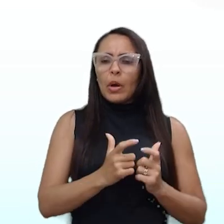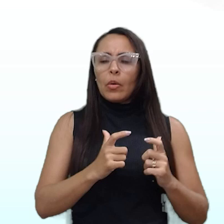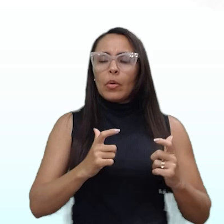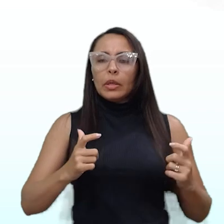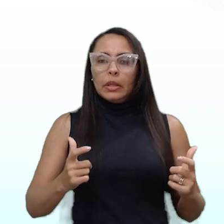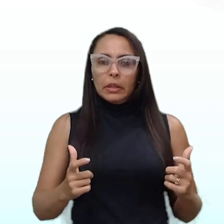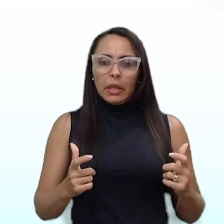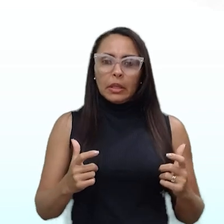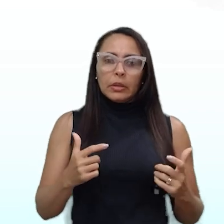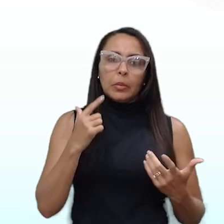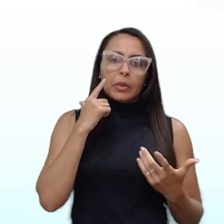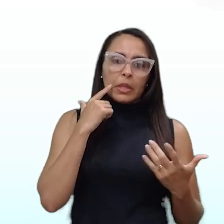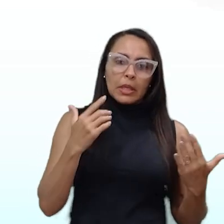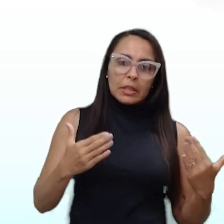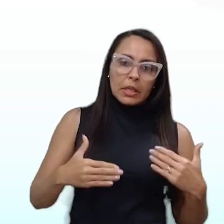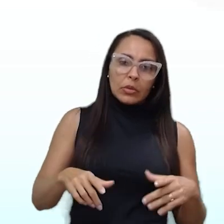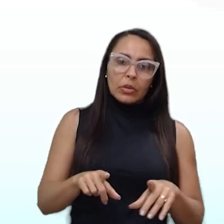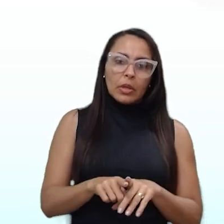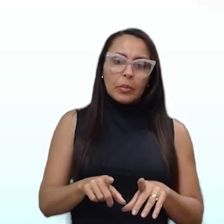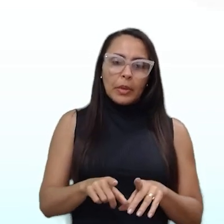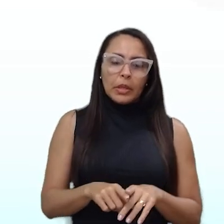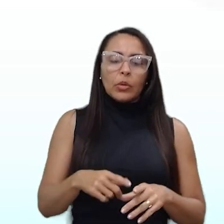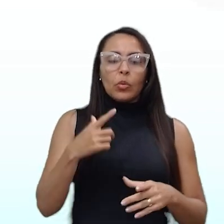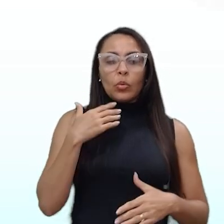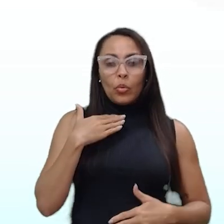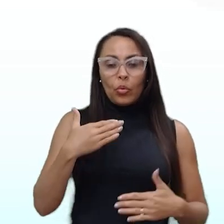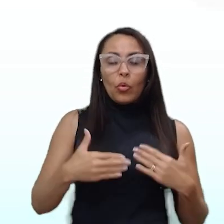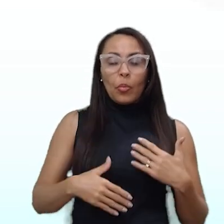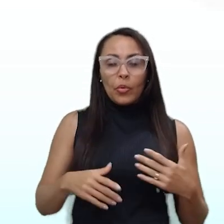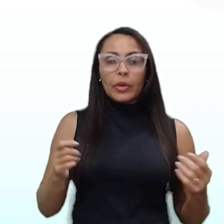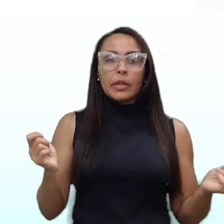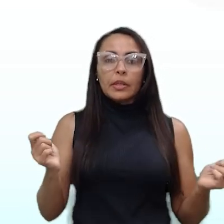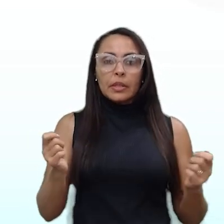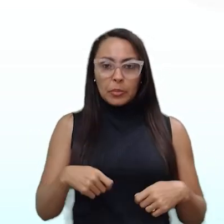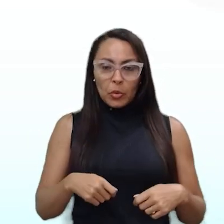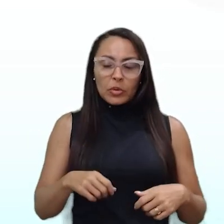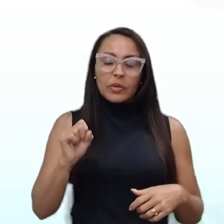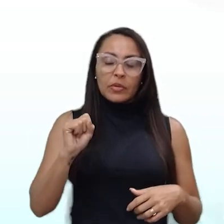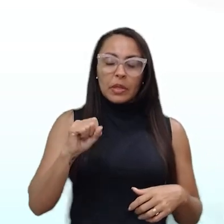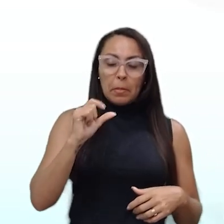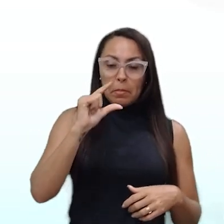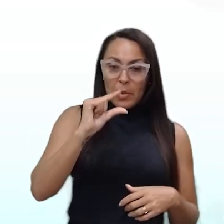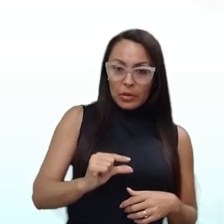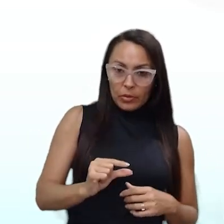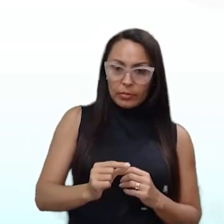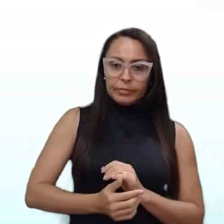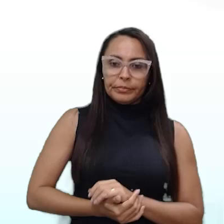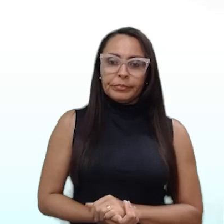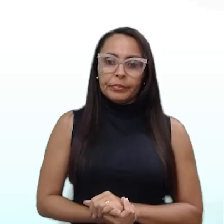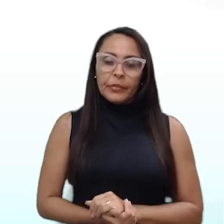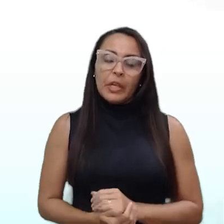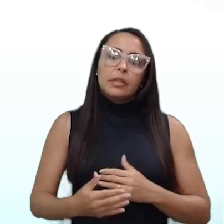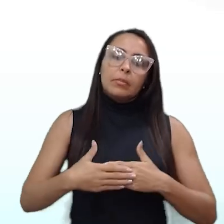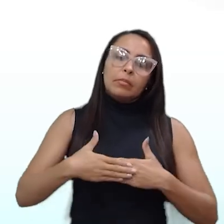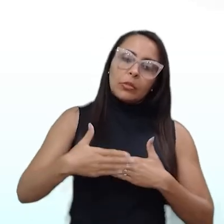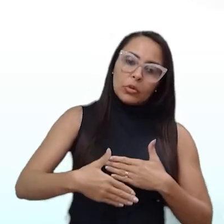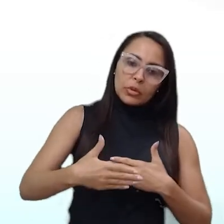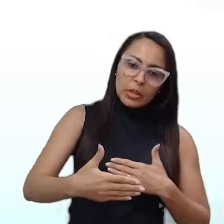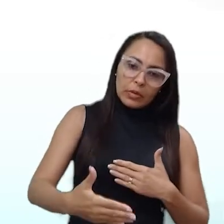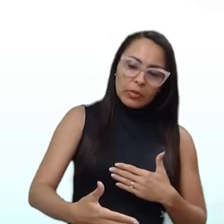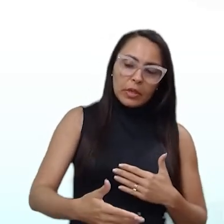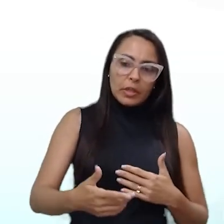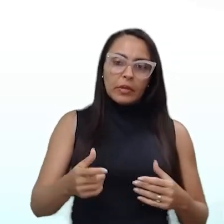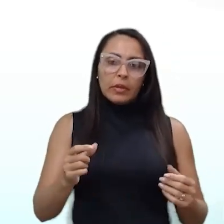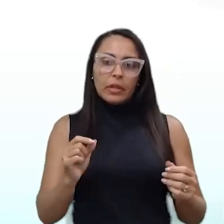para ser aquecido, já do que um corpo que tem uma capacidade térmica menor. Essa consequência vai fazer com